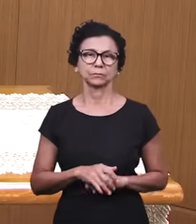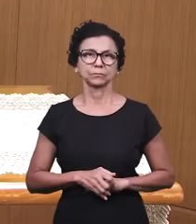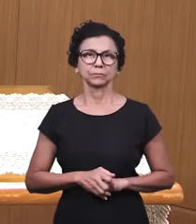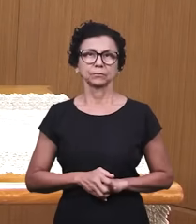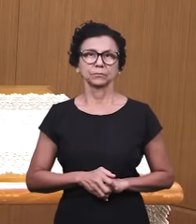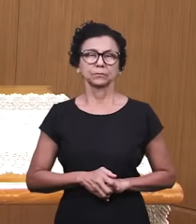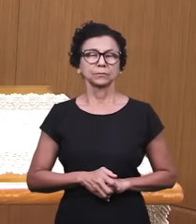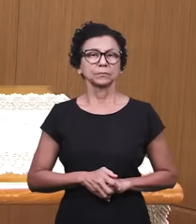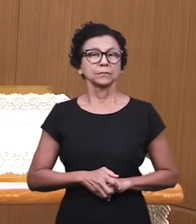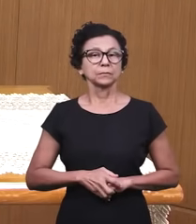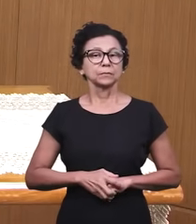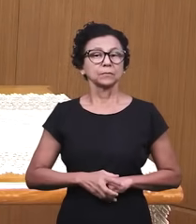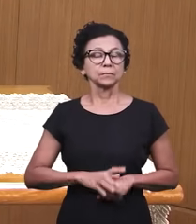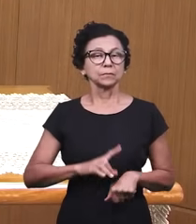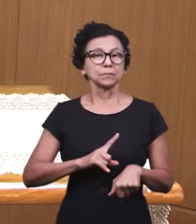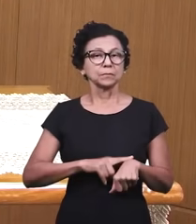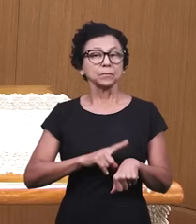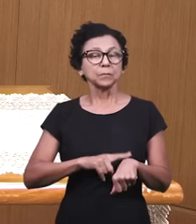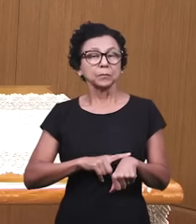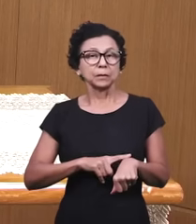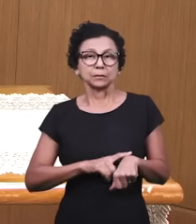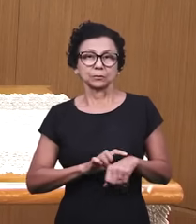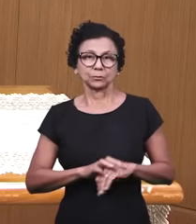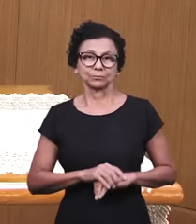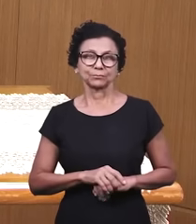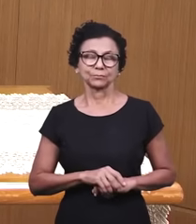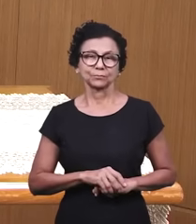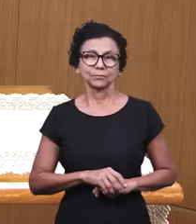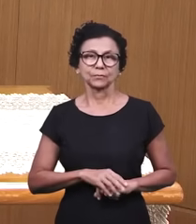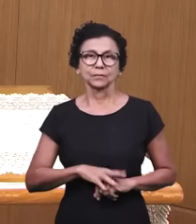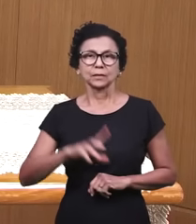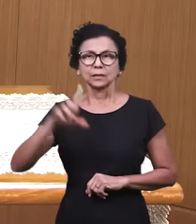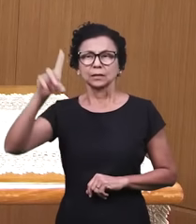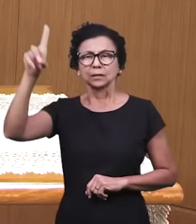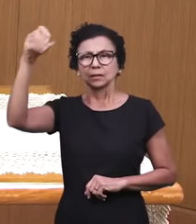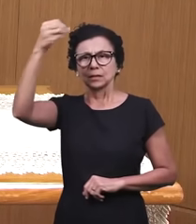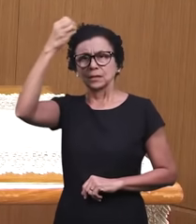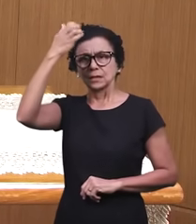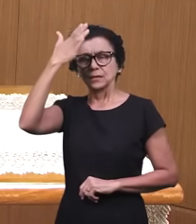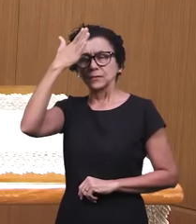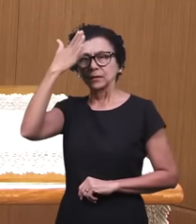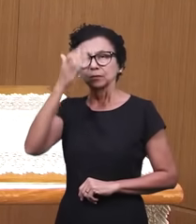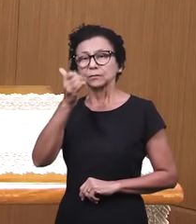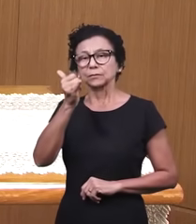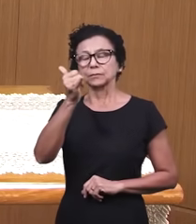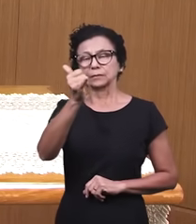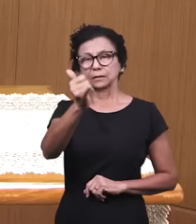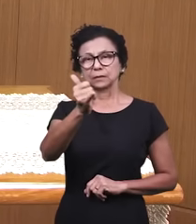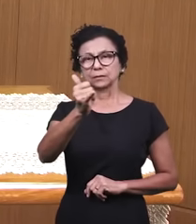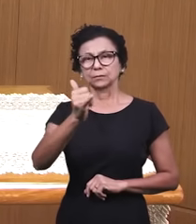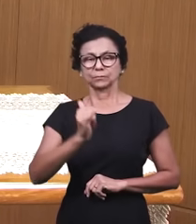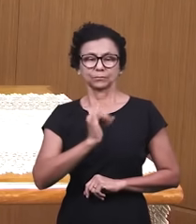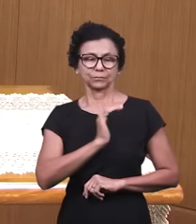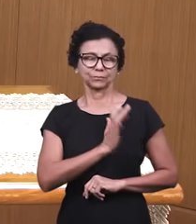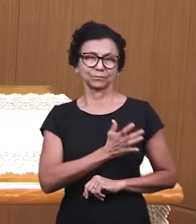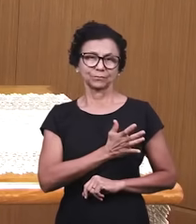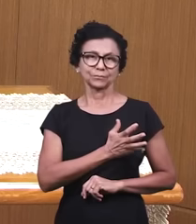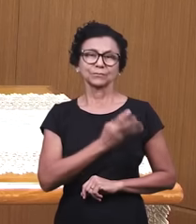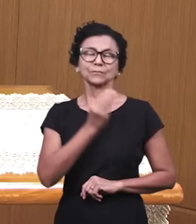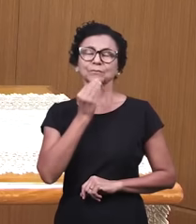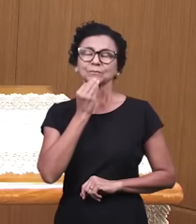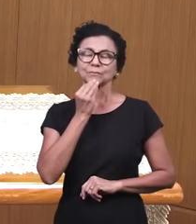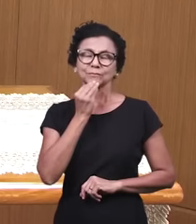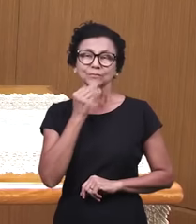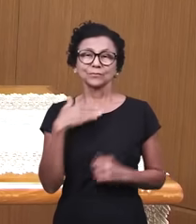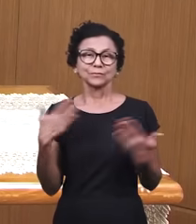nesta hora é a revelação. É a grande oportunidade que eu e você